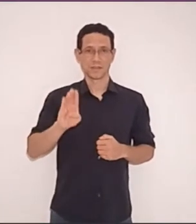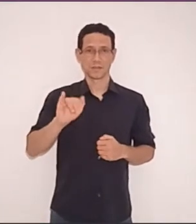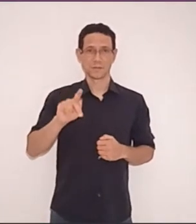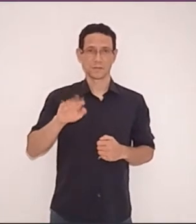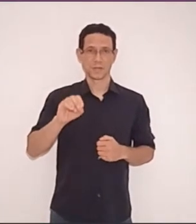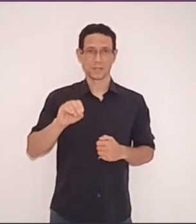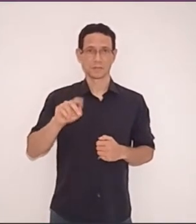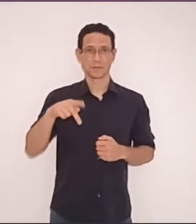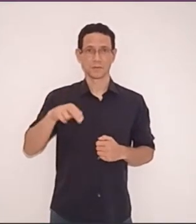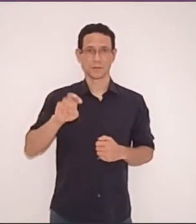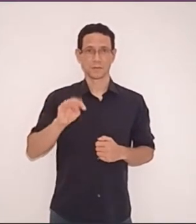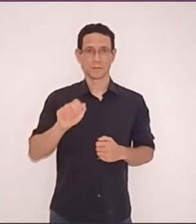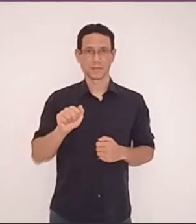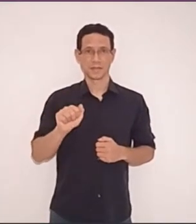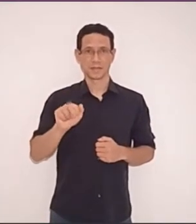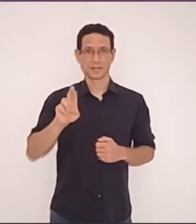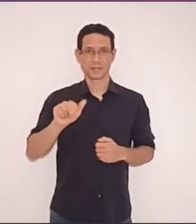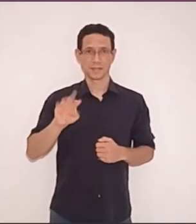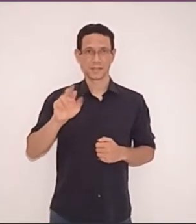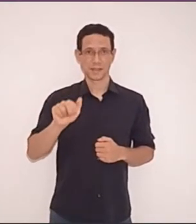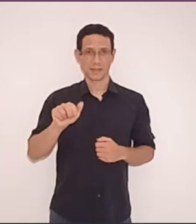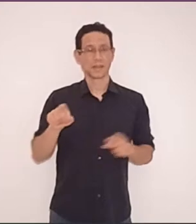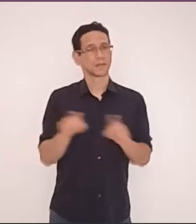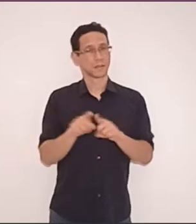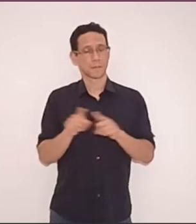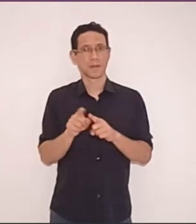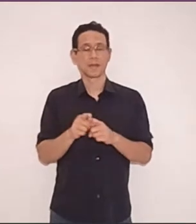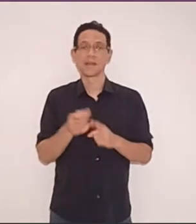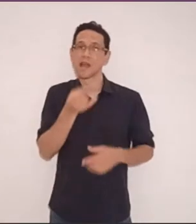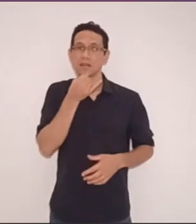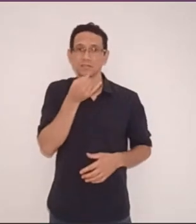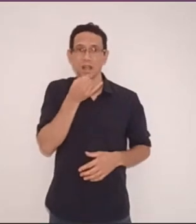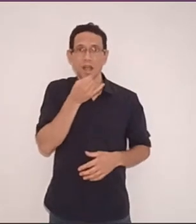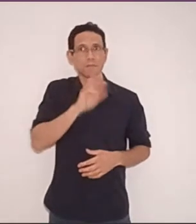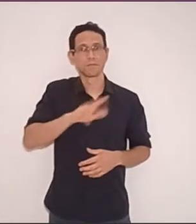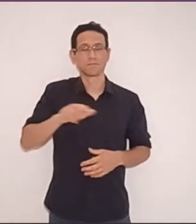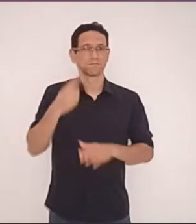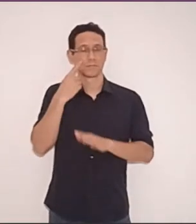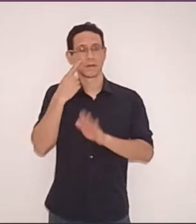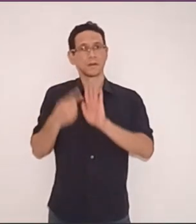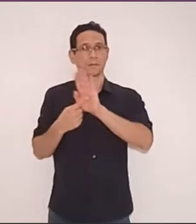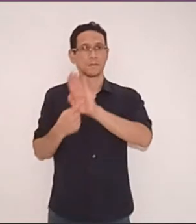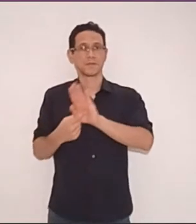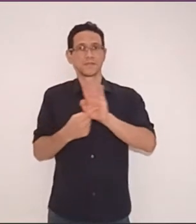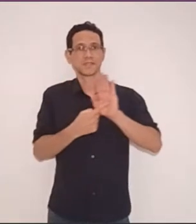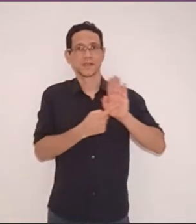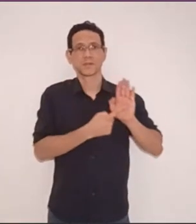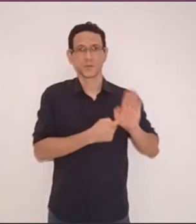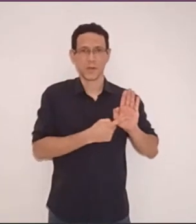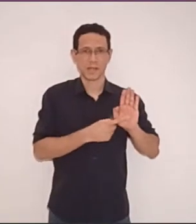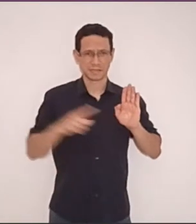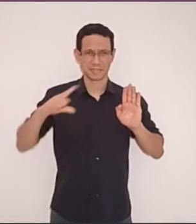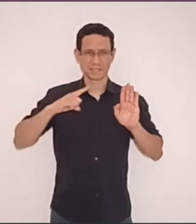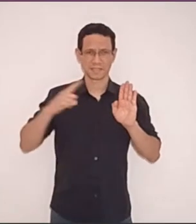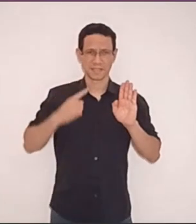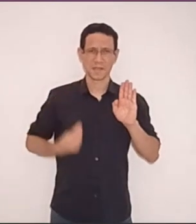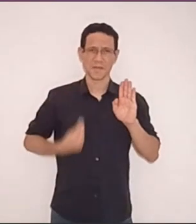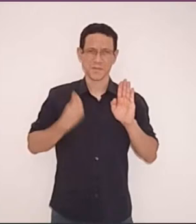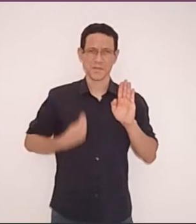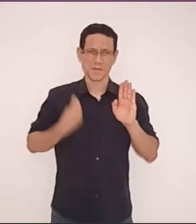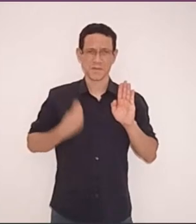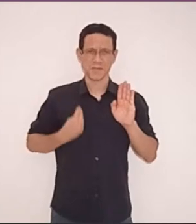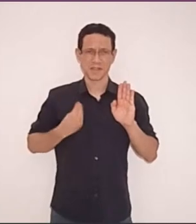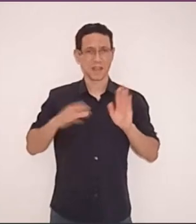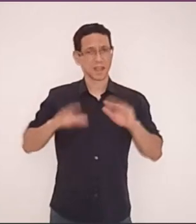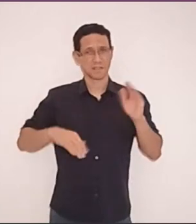compartilhar né onde essas exemplos de onde Essas manifestações né se encontram vivas e que às vezes